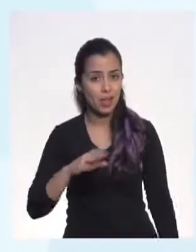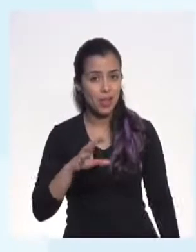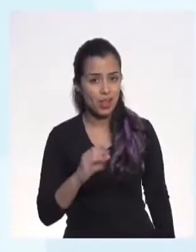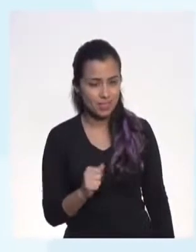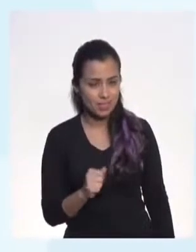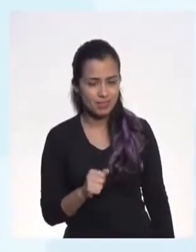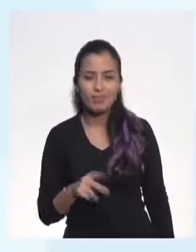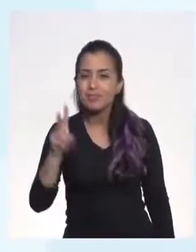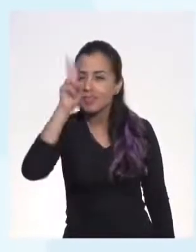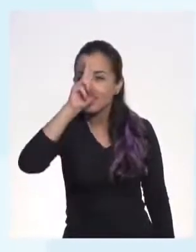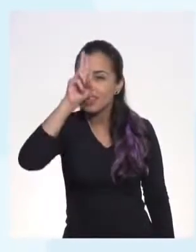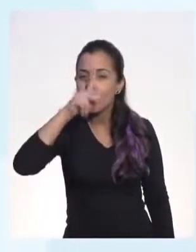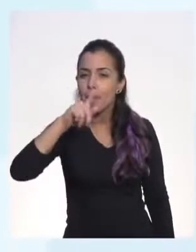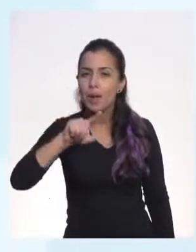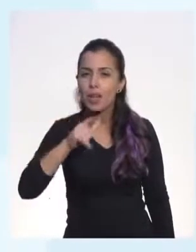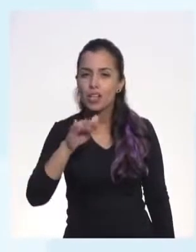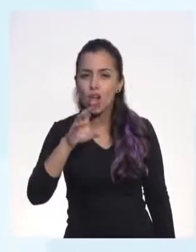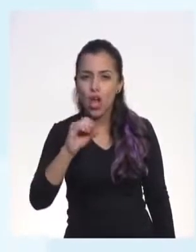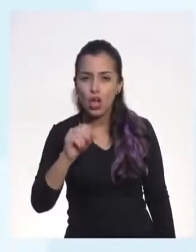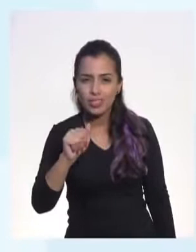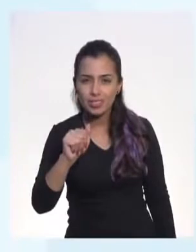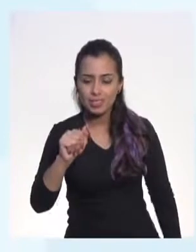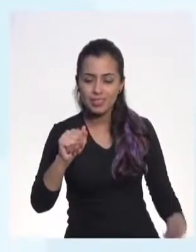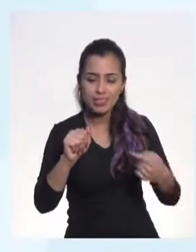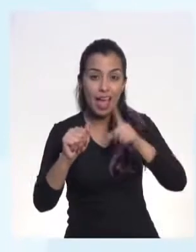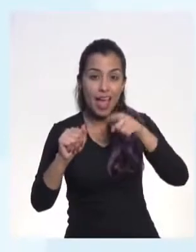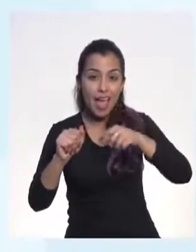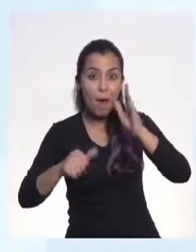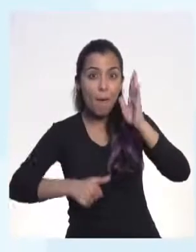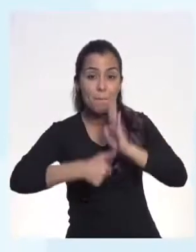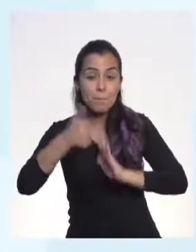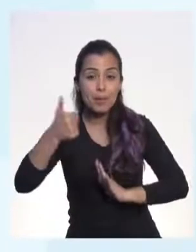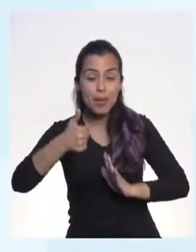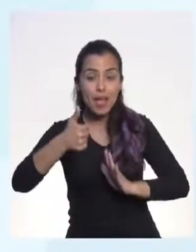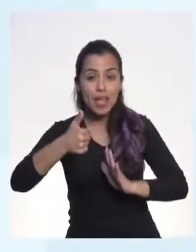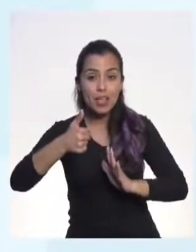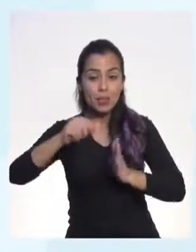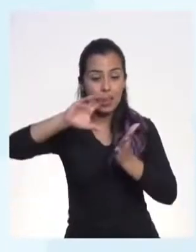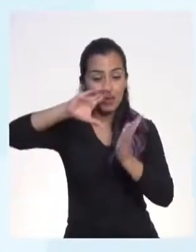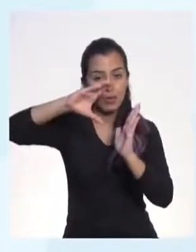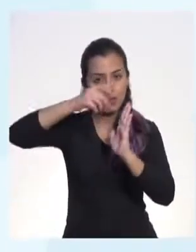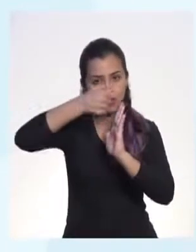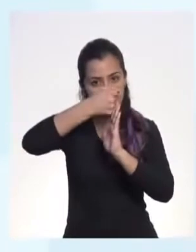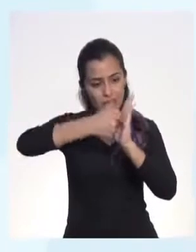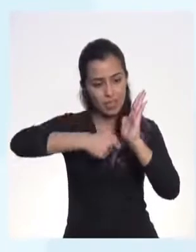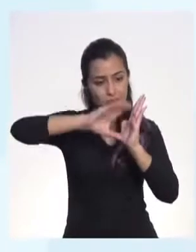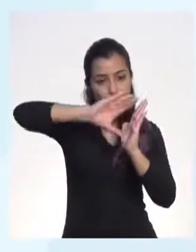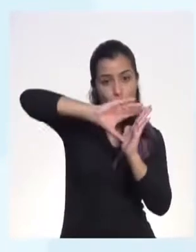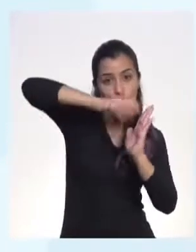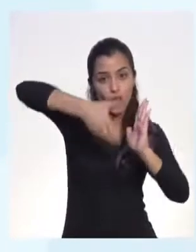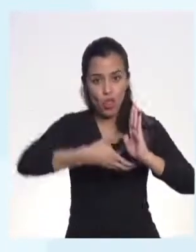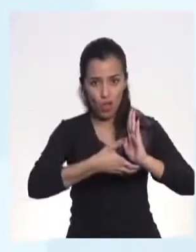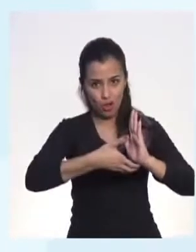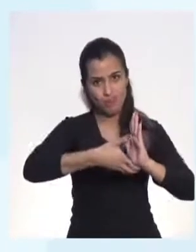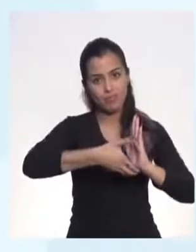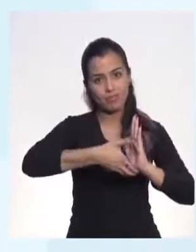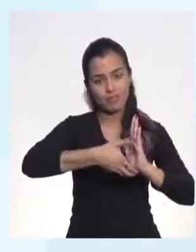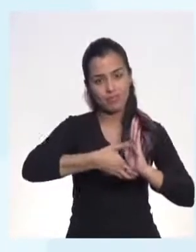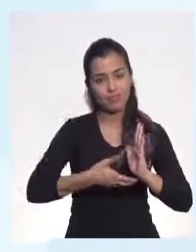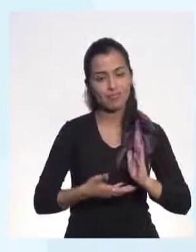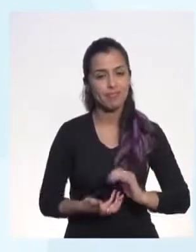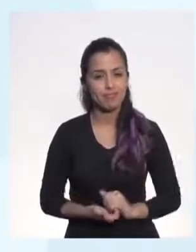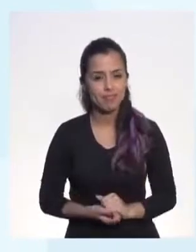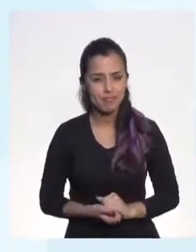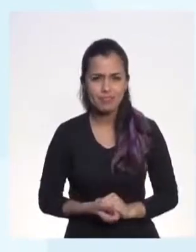lembra que pelos a perfurado da Palhoça era o primeiro aliás Opa marquei errado lembra que está quero primeiro verso quando eu li o poema original